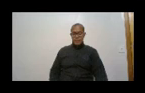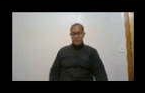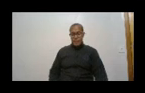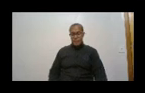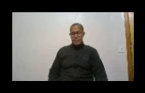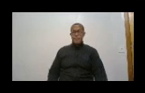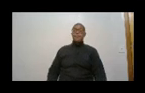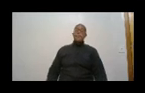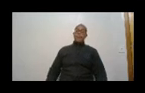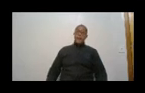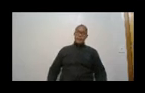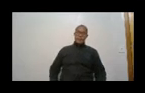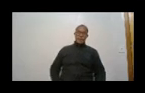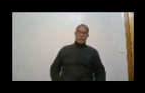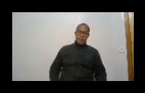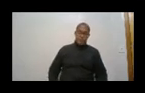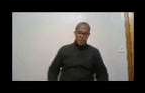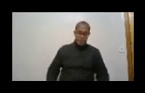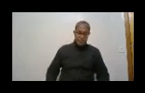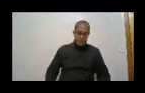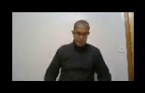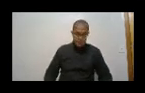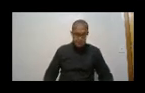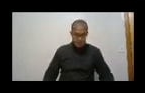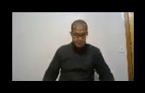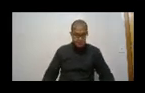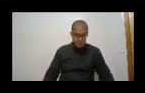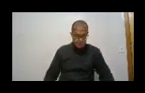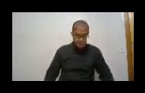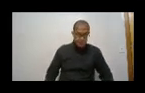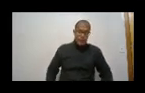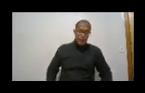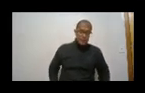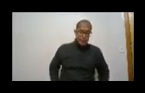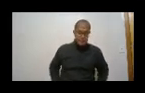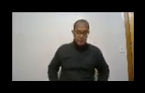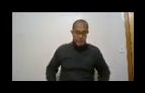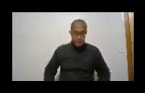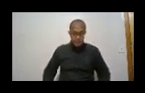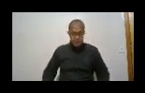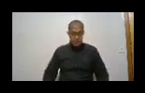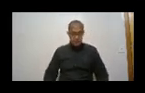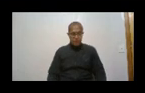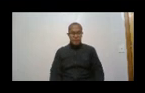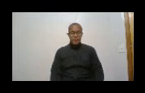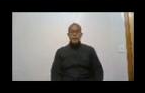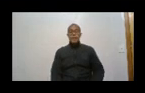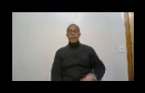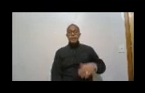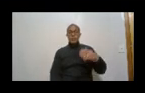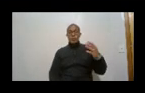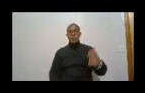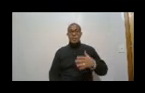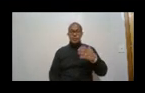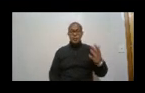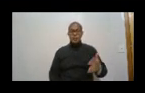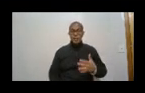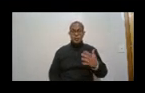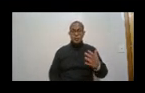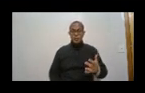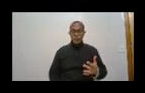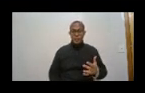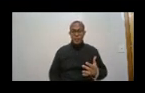já está sendo eliminada, parte dessa droga está sendo, às vezes, absorvida, parte dessa droga está fazendo efeito, e é dentro desse